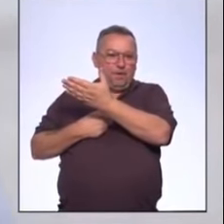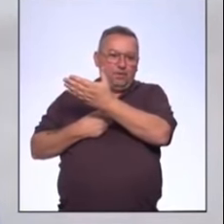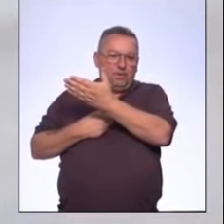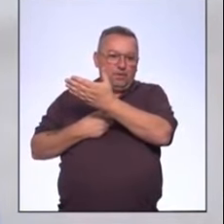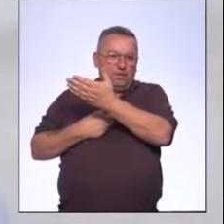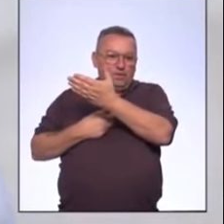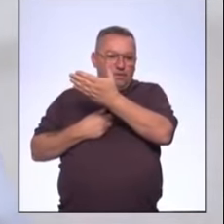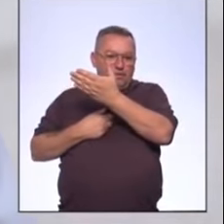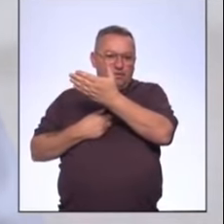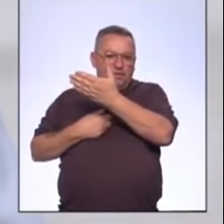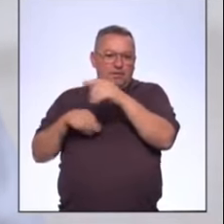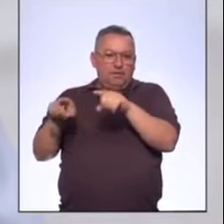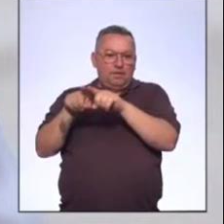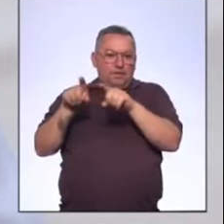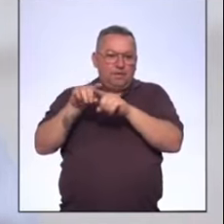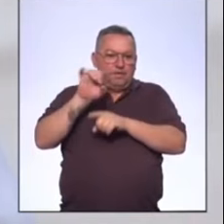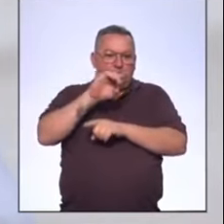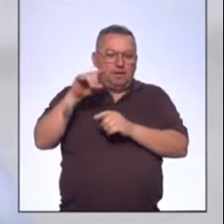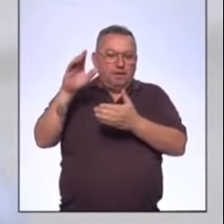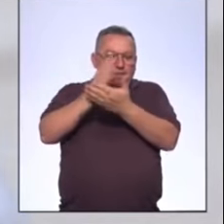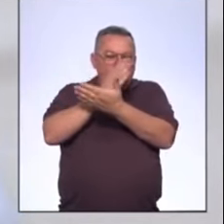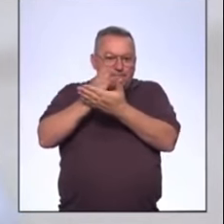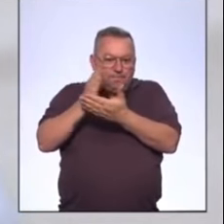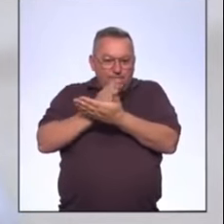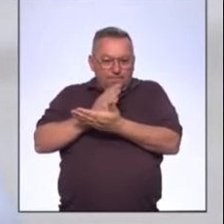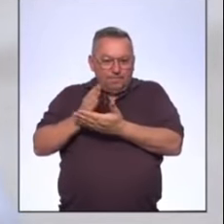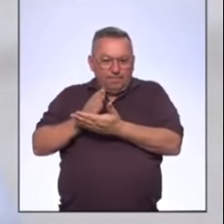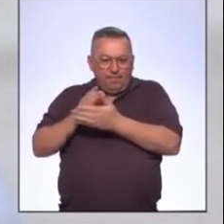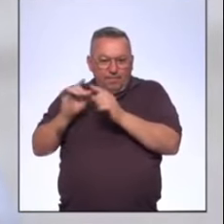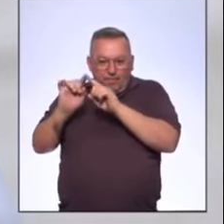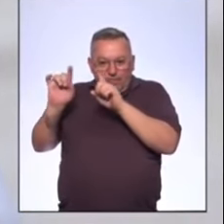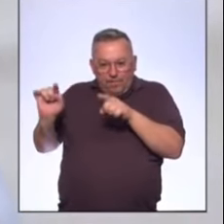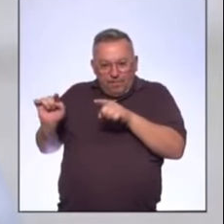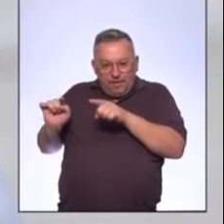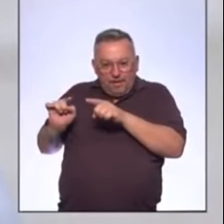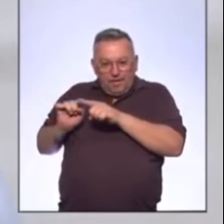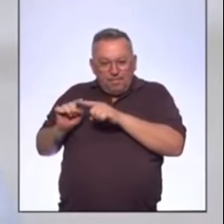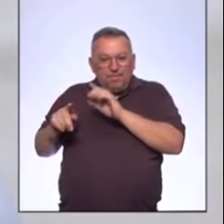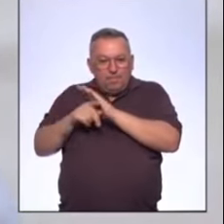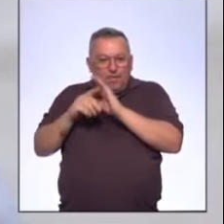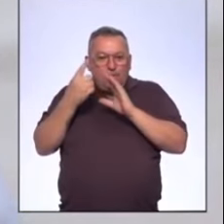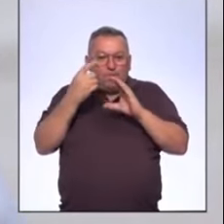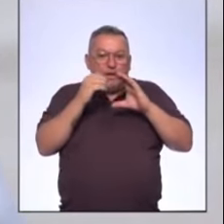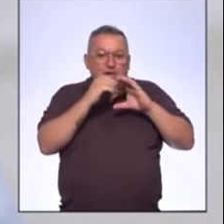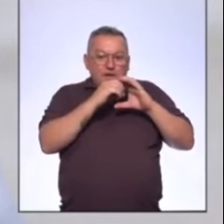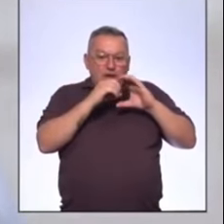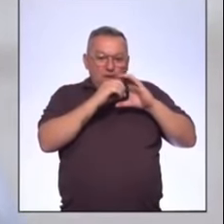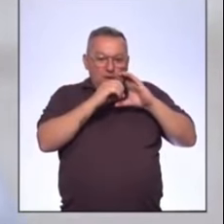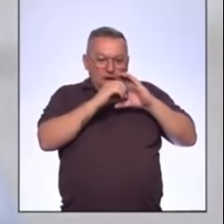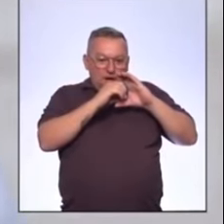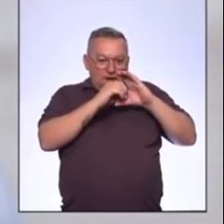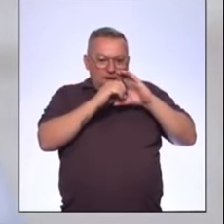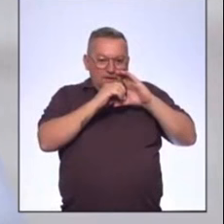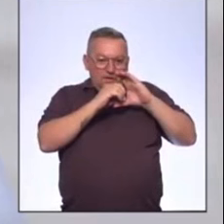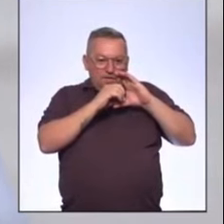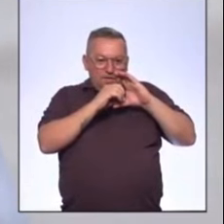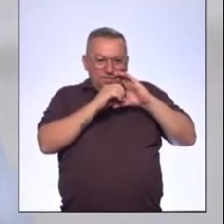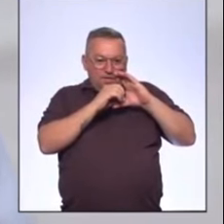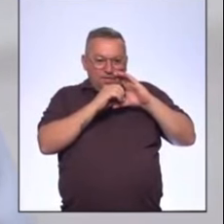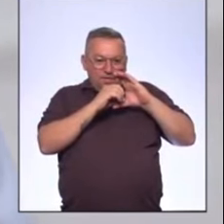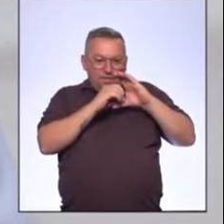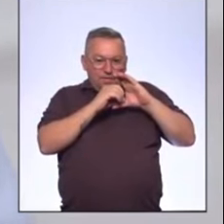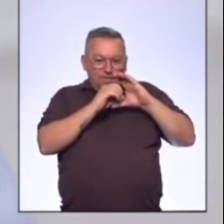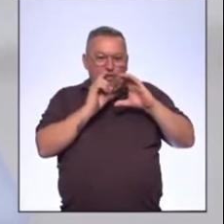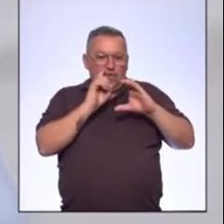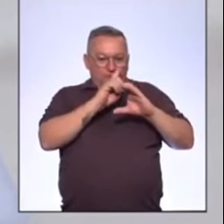interessante. Cada divisóriazinha desta aqui é como se fosse uma célula. Isso aqui, ó, veja só, eu tenho aqui